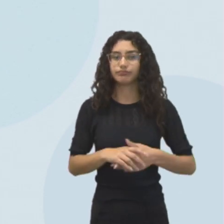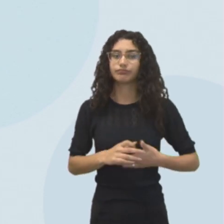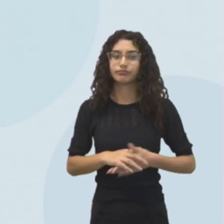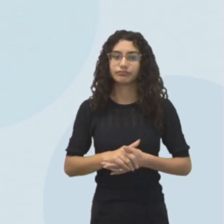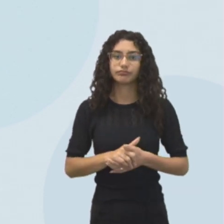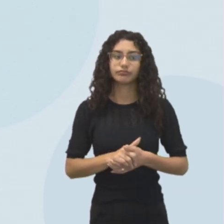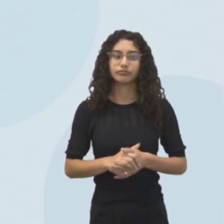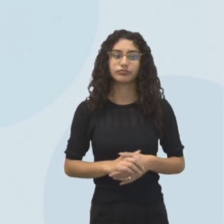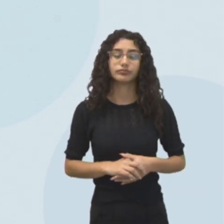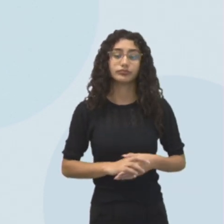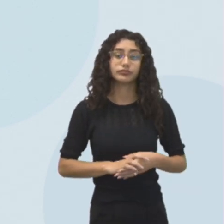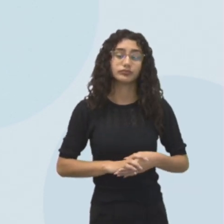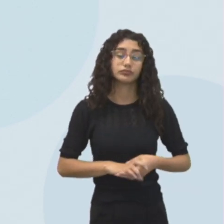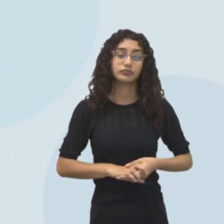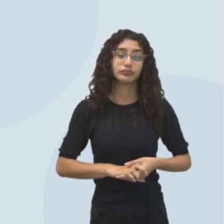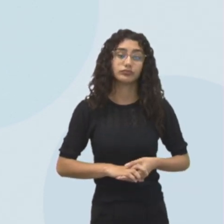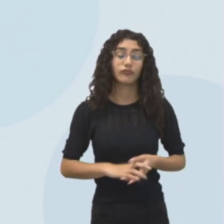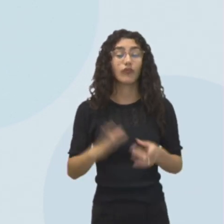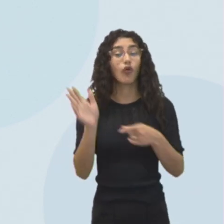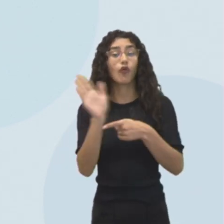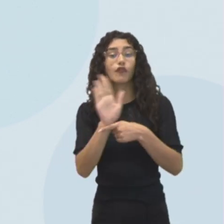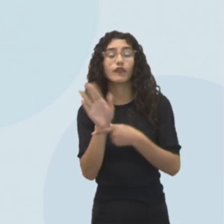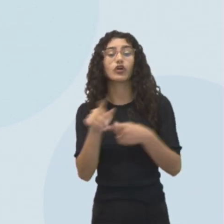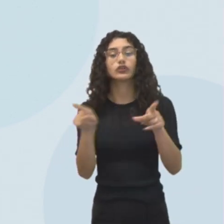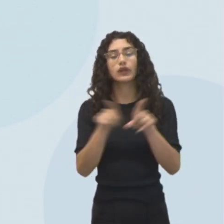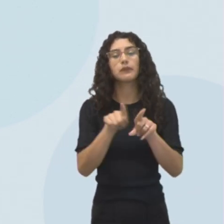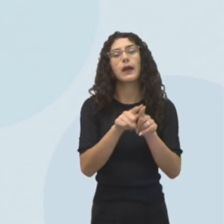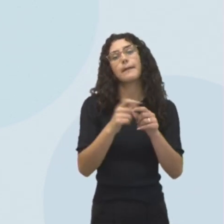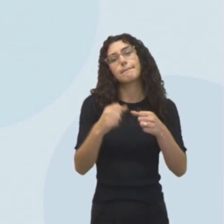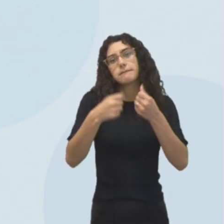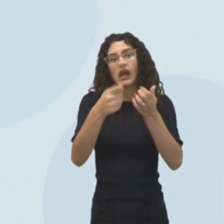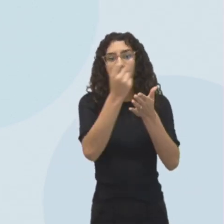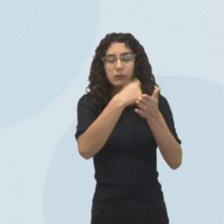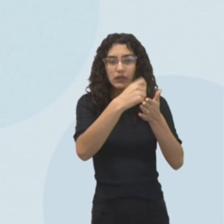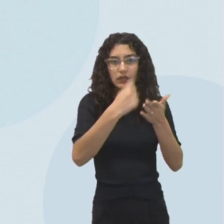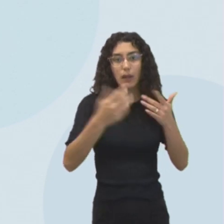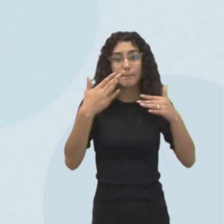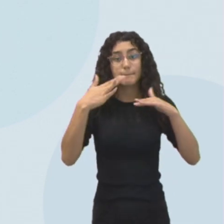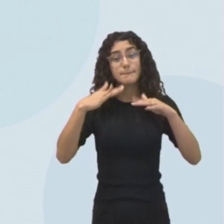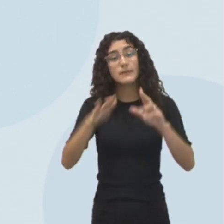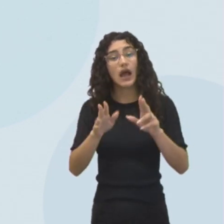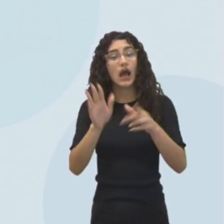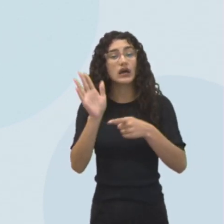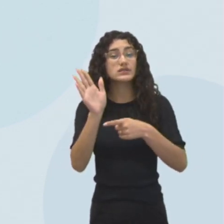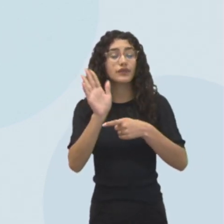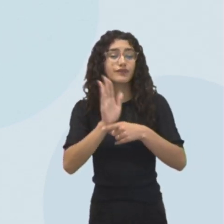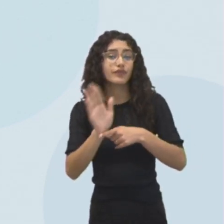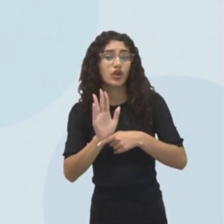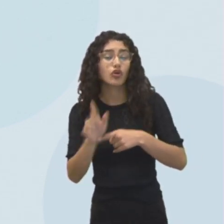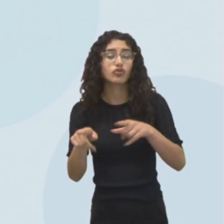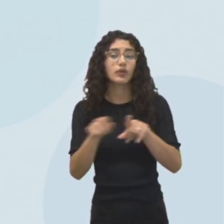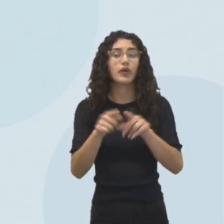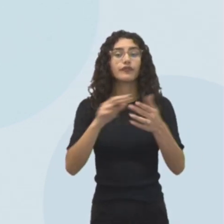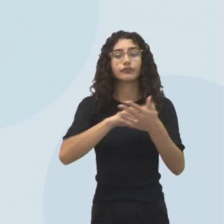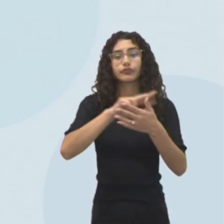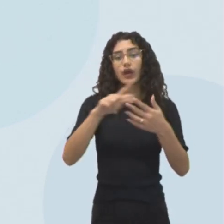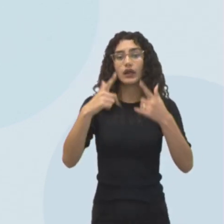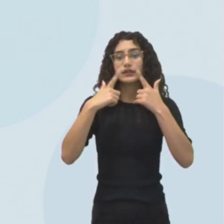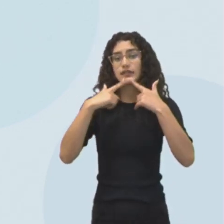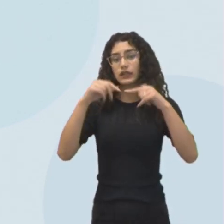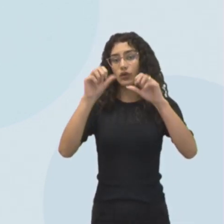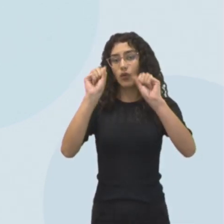intencionalidade. O vídeo também pode ser uma escrita, né? Vários vídeos, a gente também tem que ter várias linguagens sobre